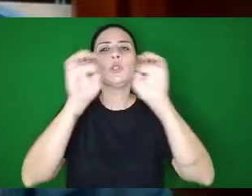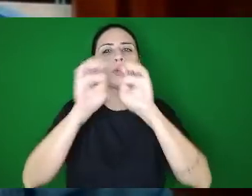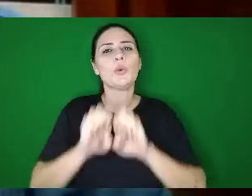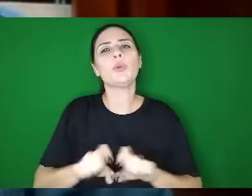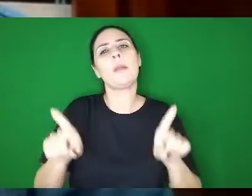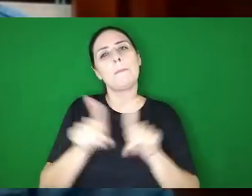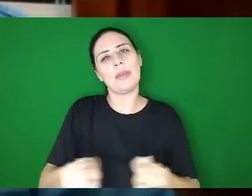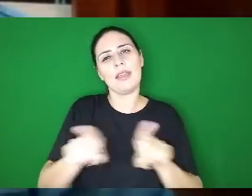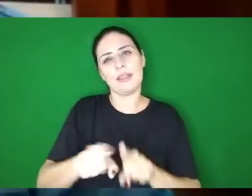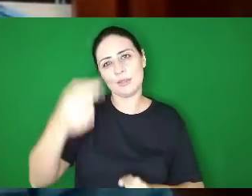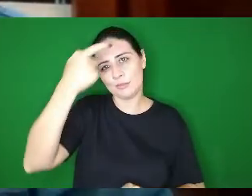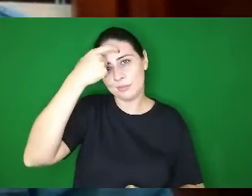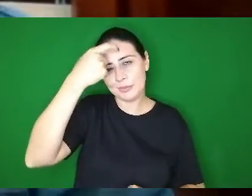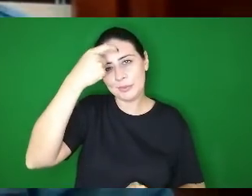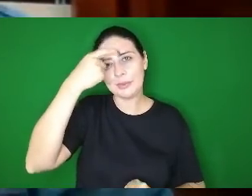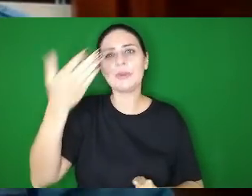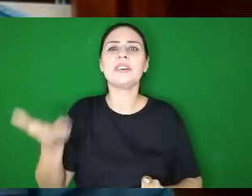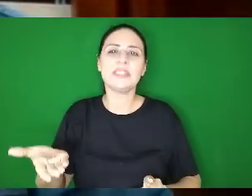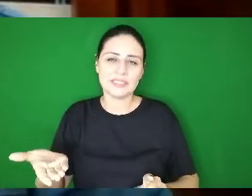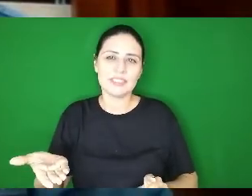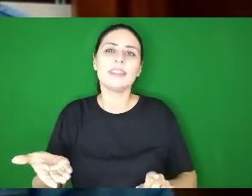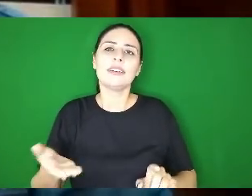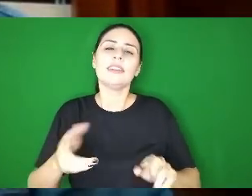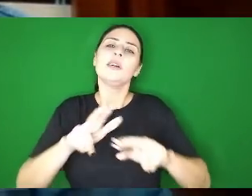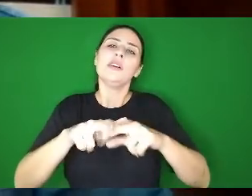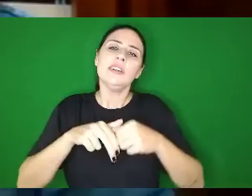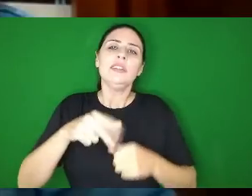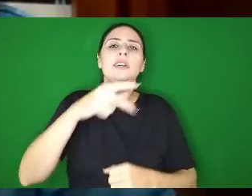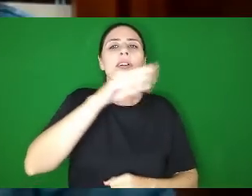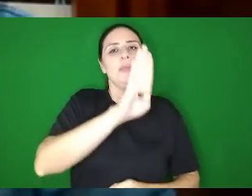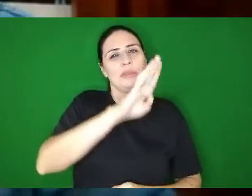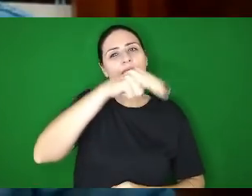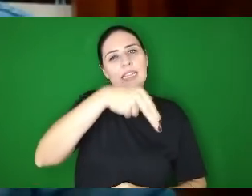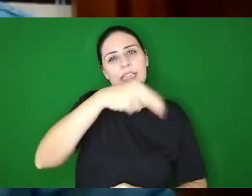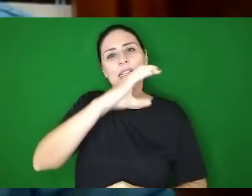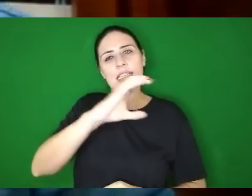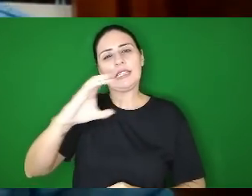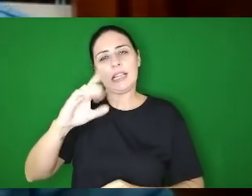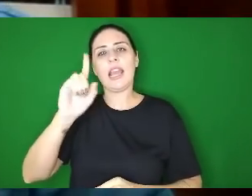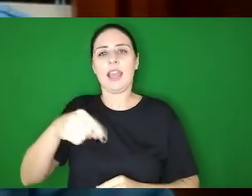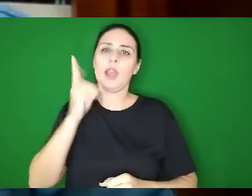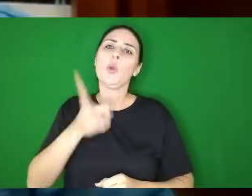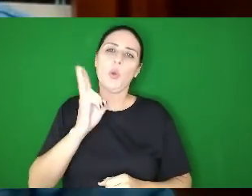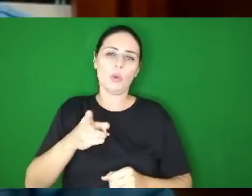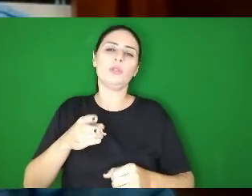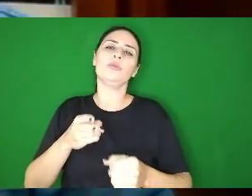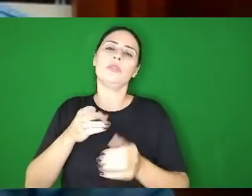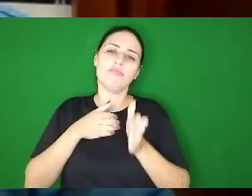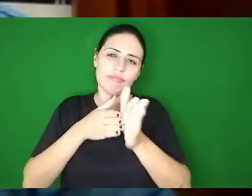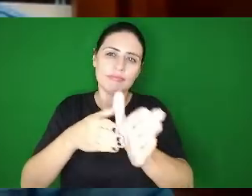princípios. Então, a BNCC, ela dá continuidade a essa perspectiva de formação,